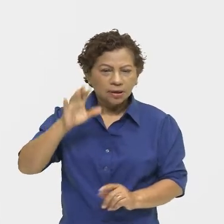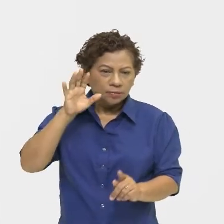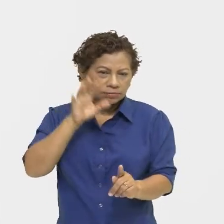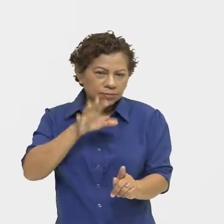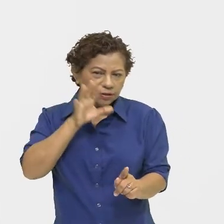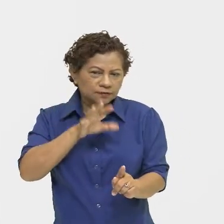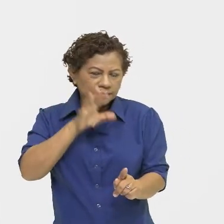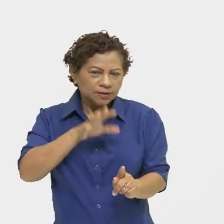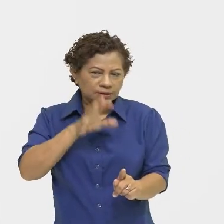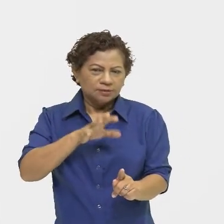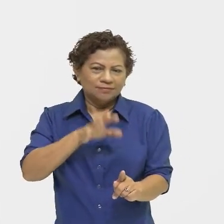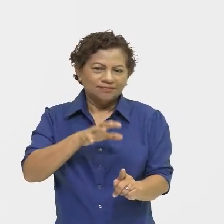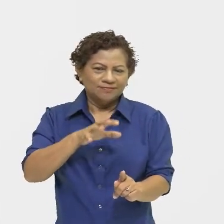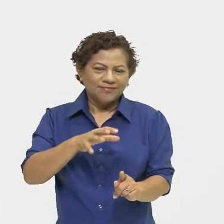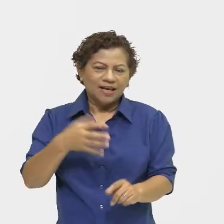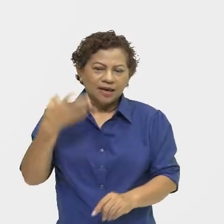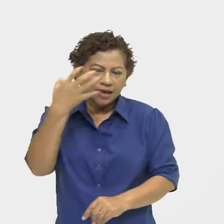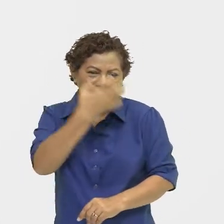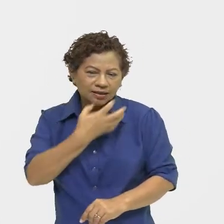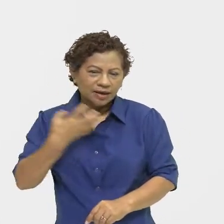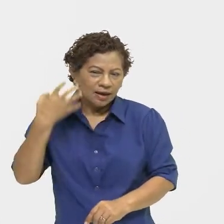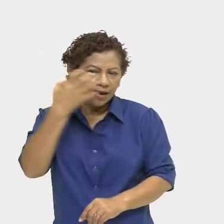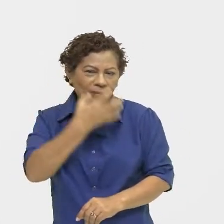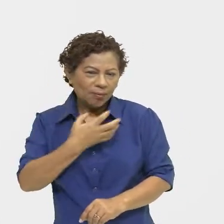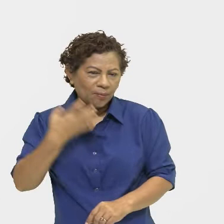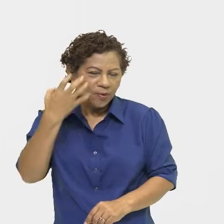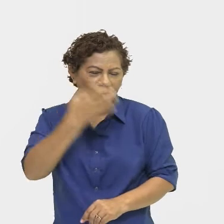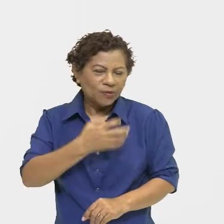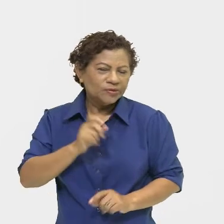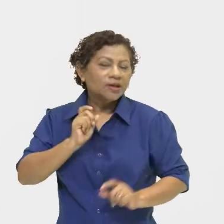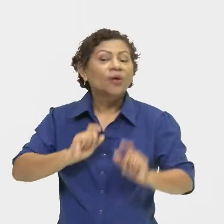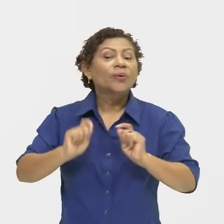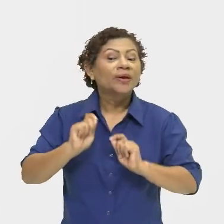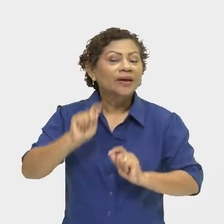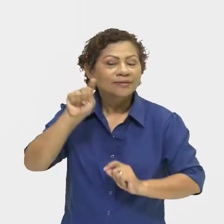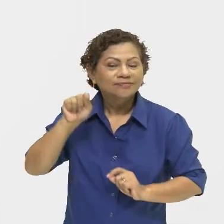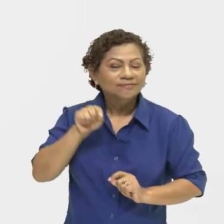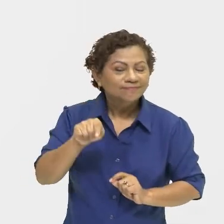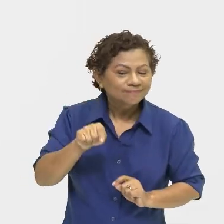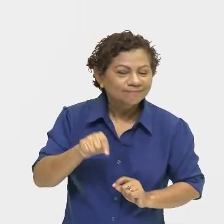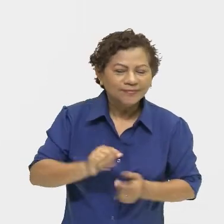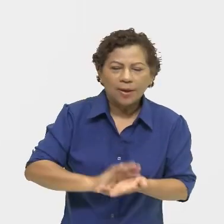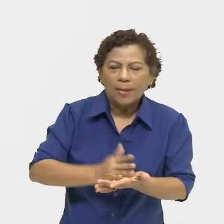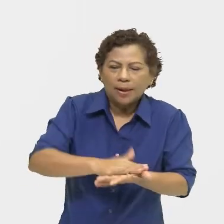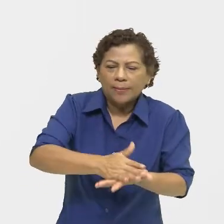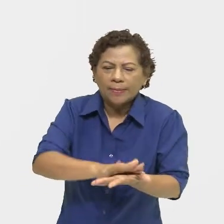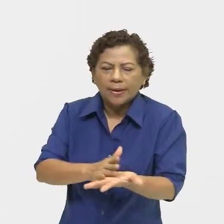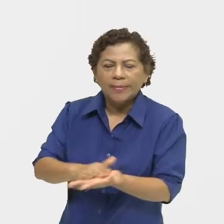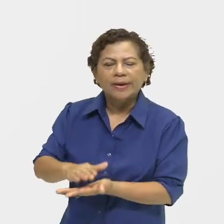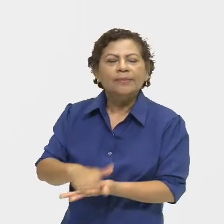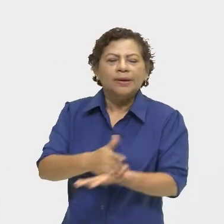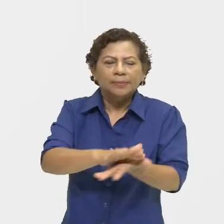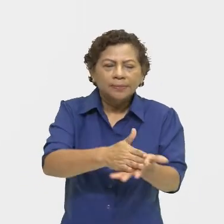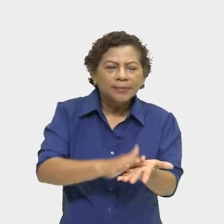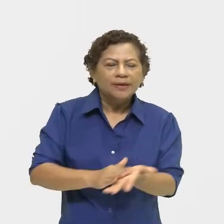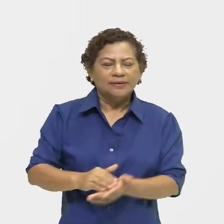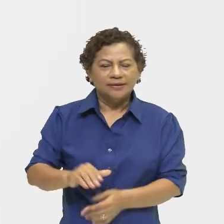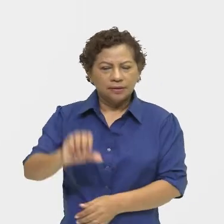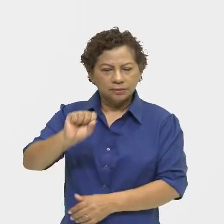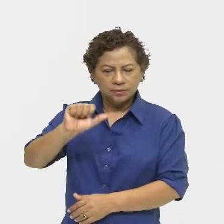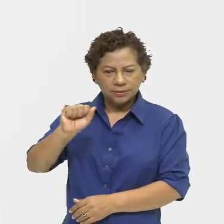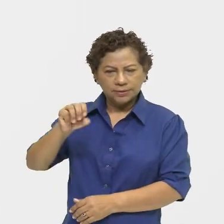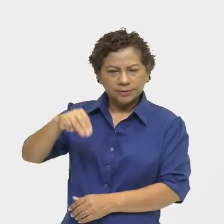africana no Brasil é, sem dúvidas, o samba. O estilo hoje é o cartão postal musical do